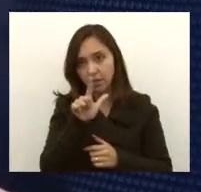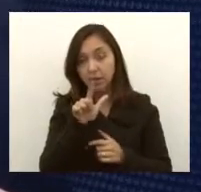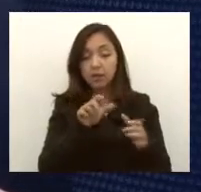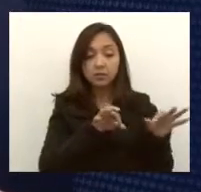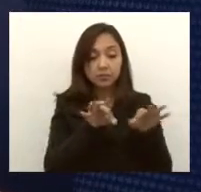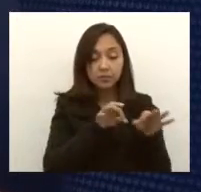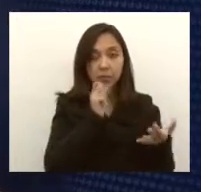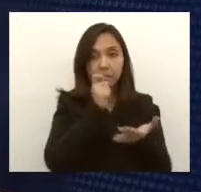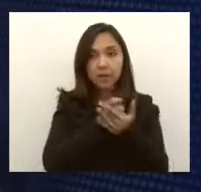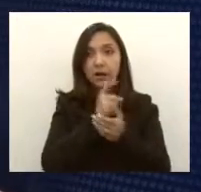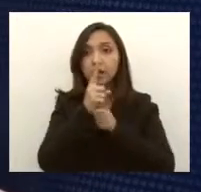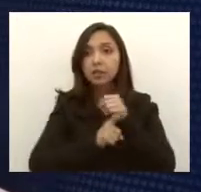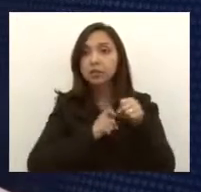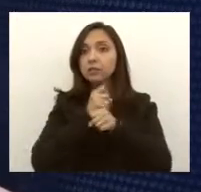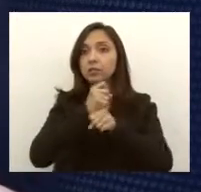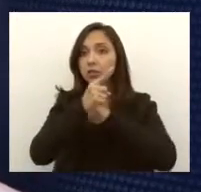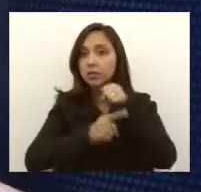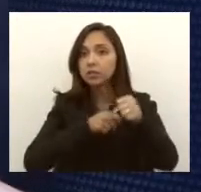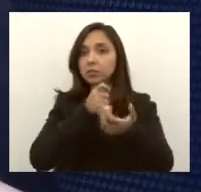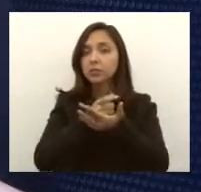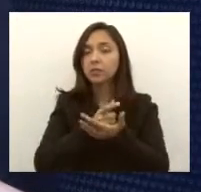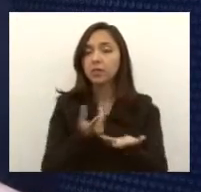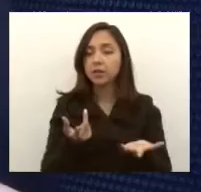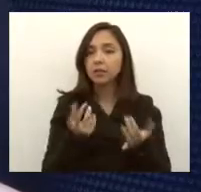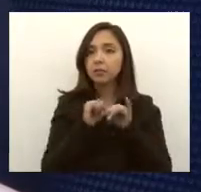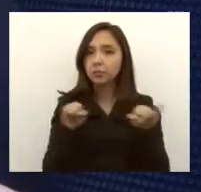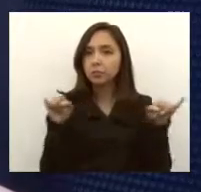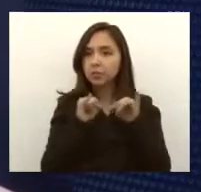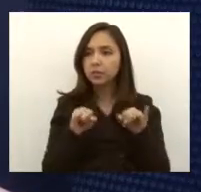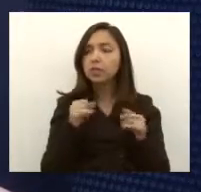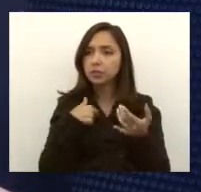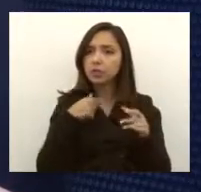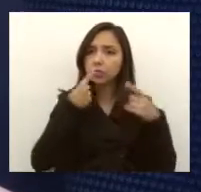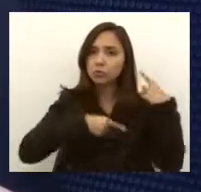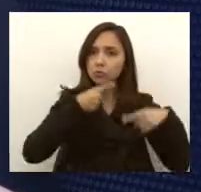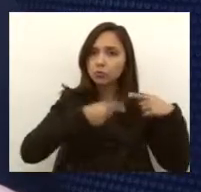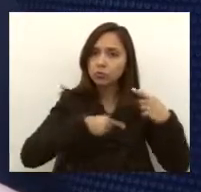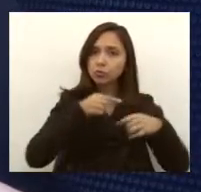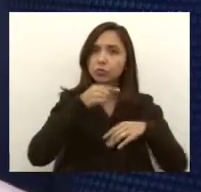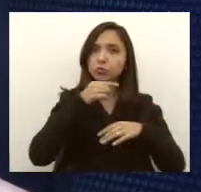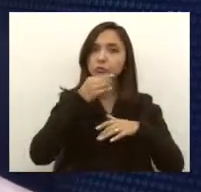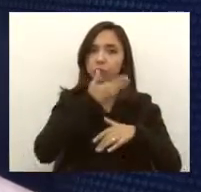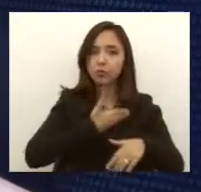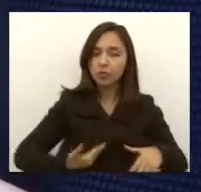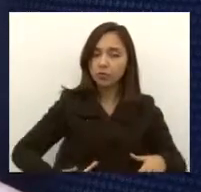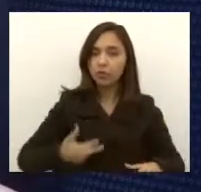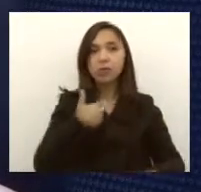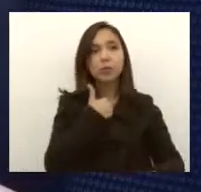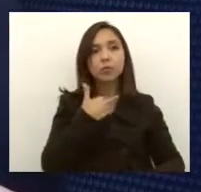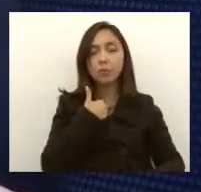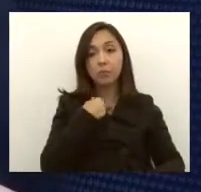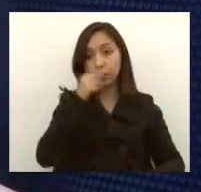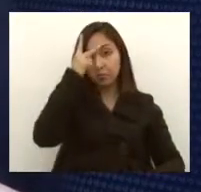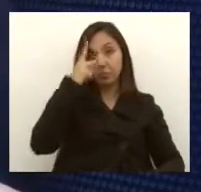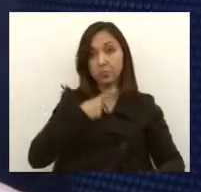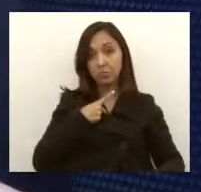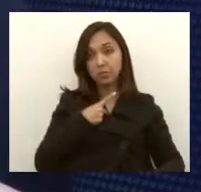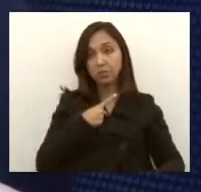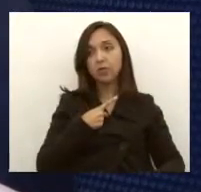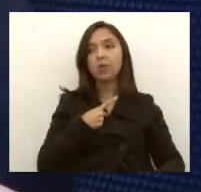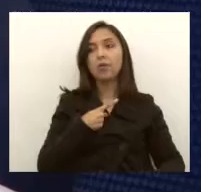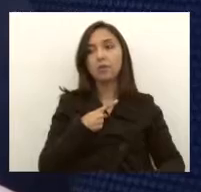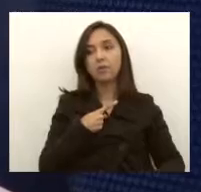ano paga. E também a taxa de publicidade. Então tem discutido isso com o governo e, na verdade, não pode ser de iniciativa minha, e sim